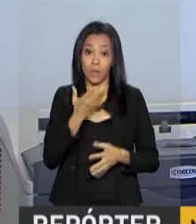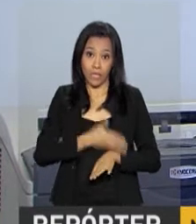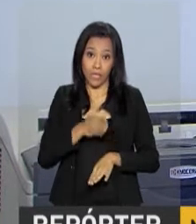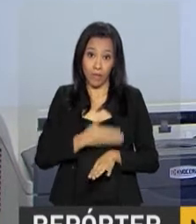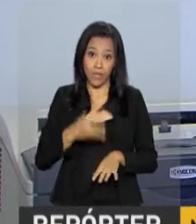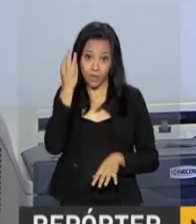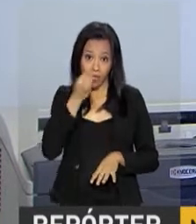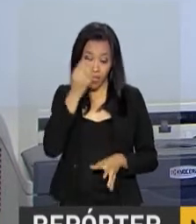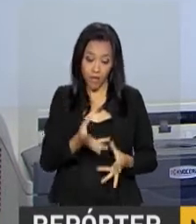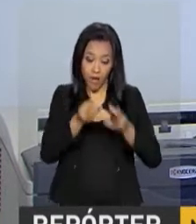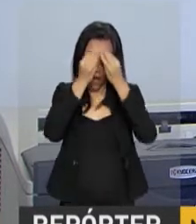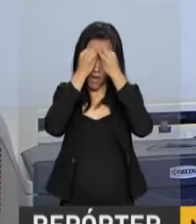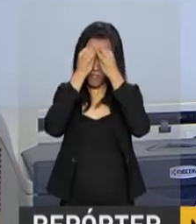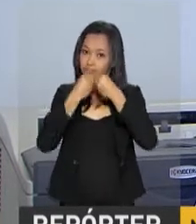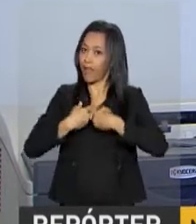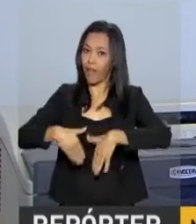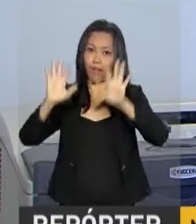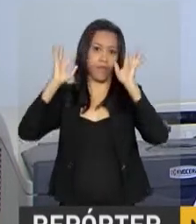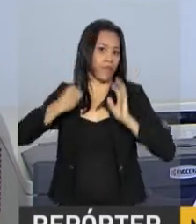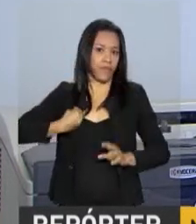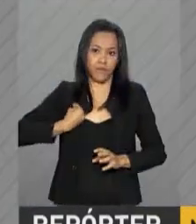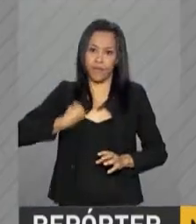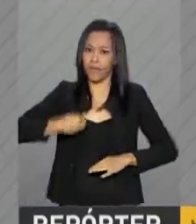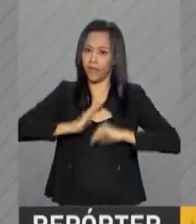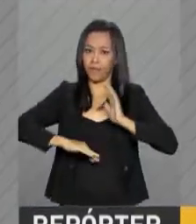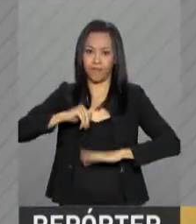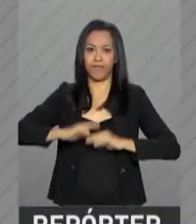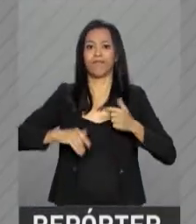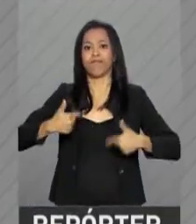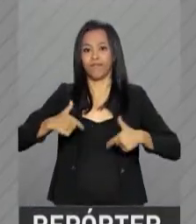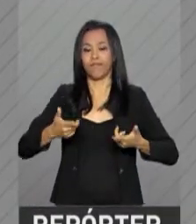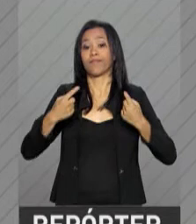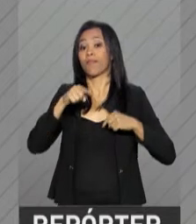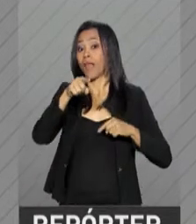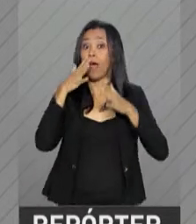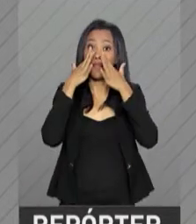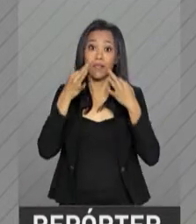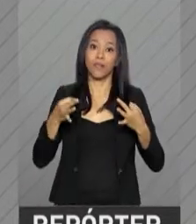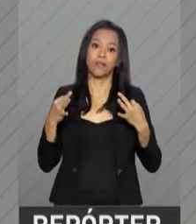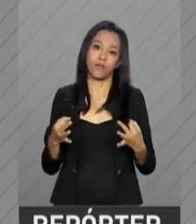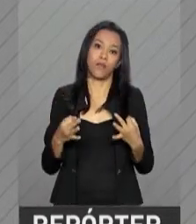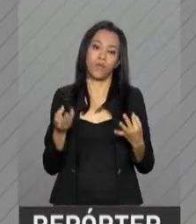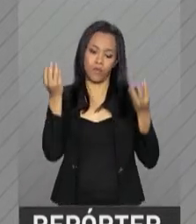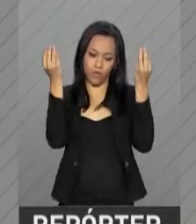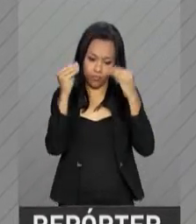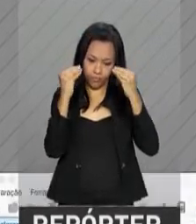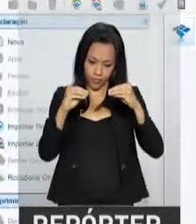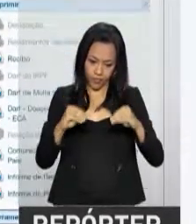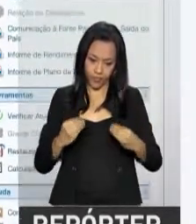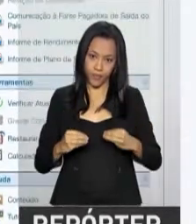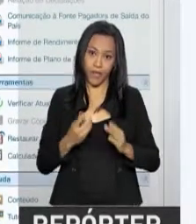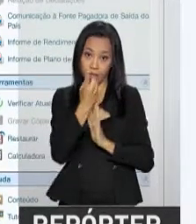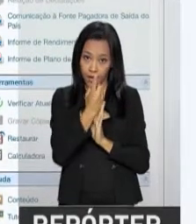experiência a gente leva a vida profissional é importante ficar atento na hora de preencher a declaração do imposto de